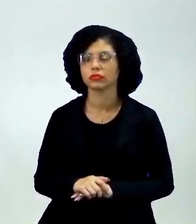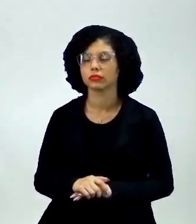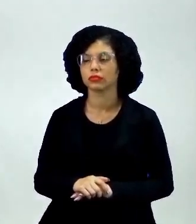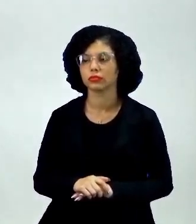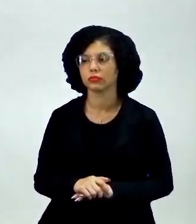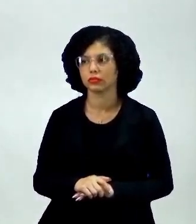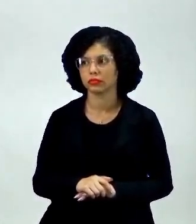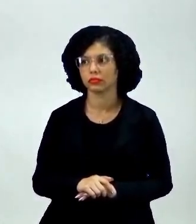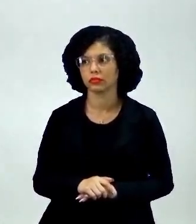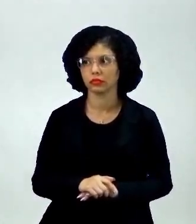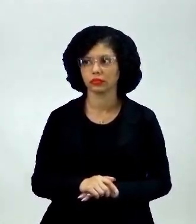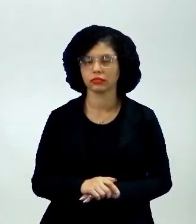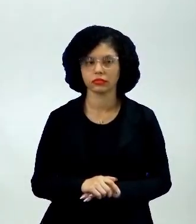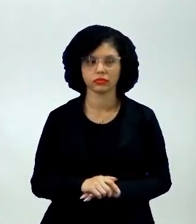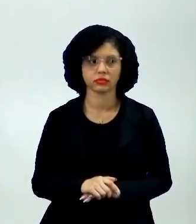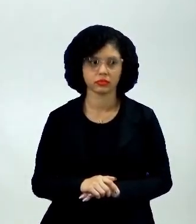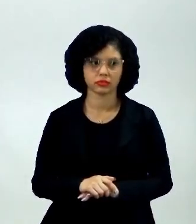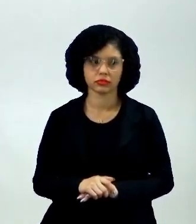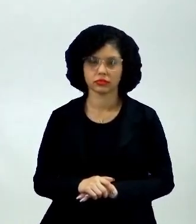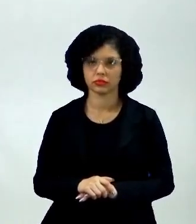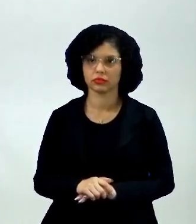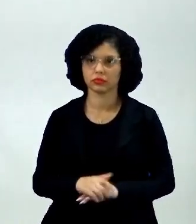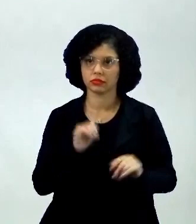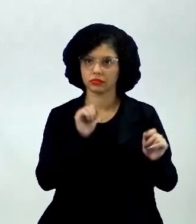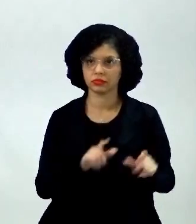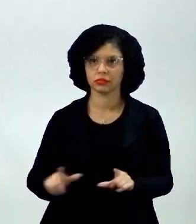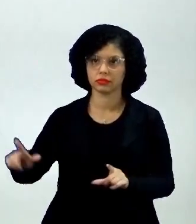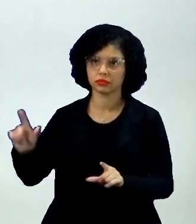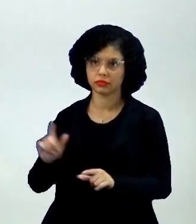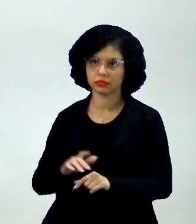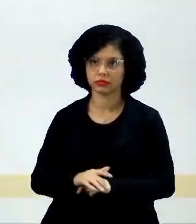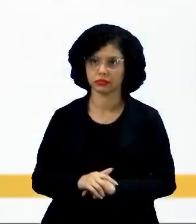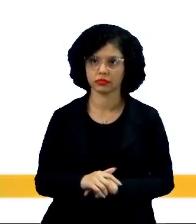mente. Agora, vamos continuar aqui no slide.